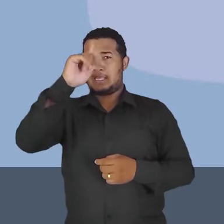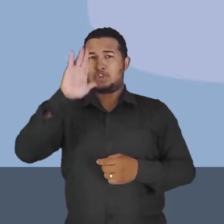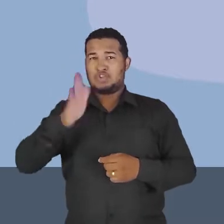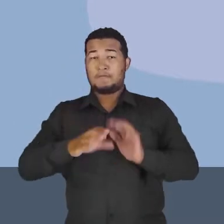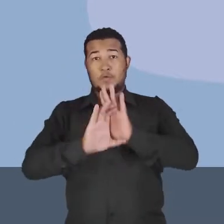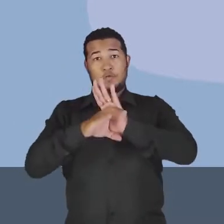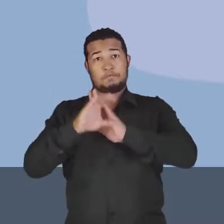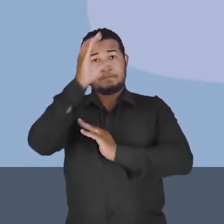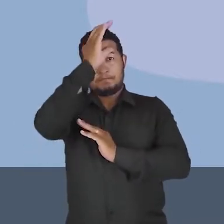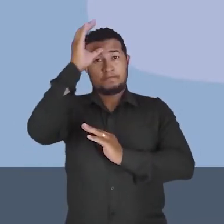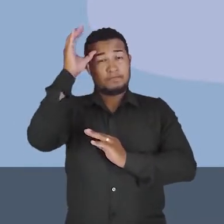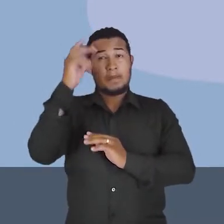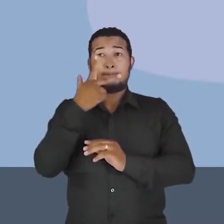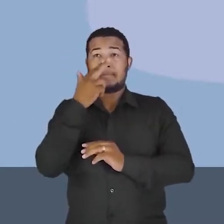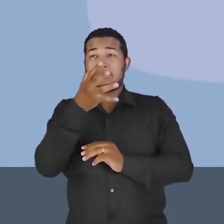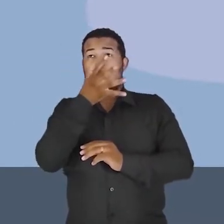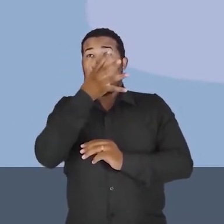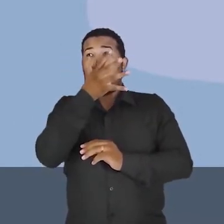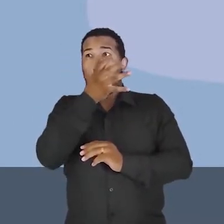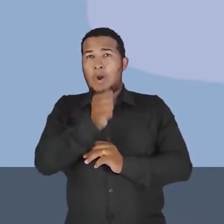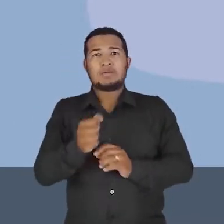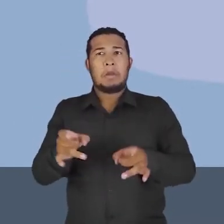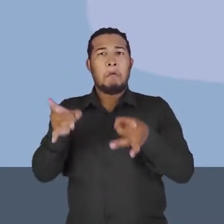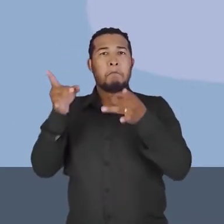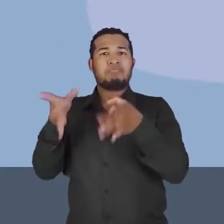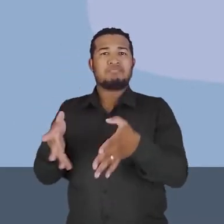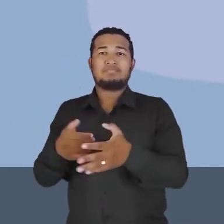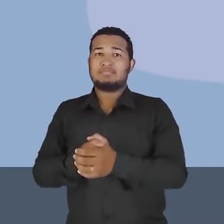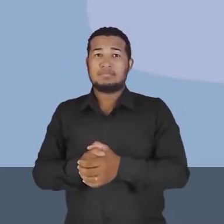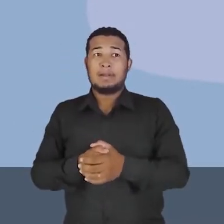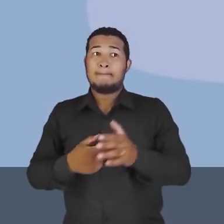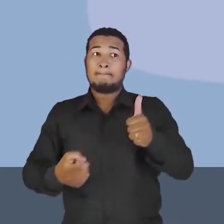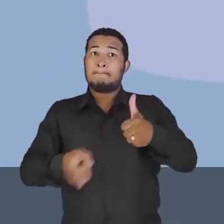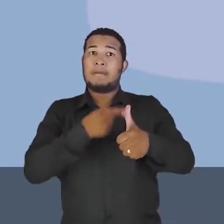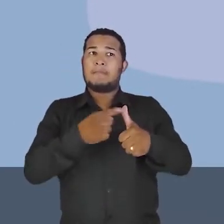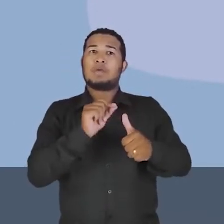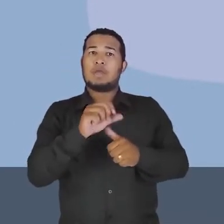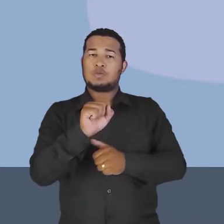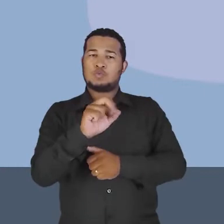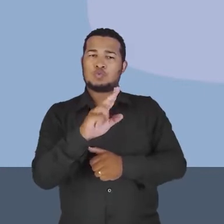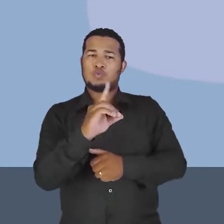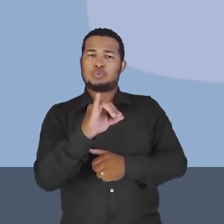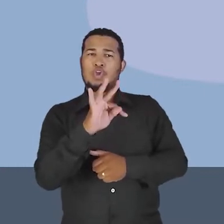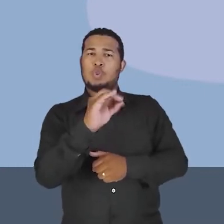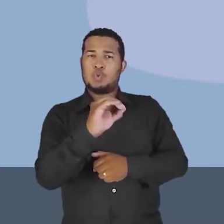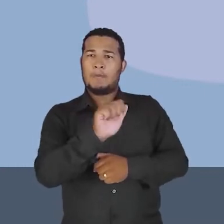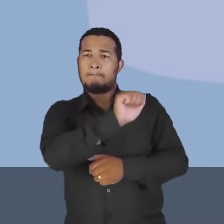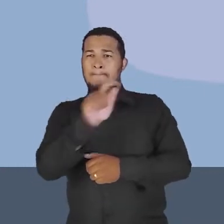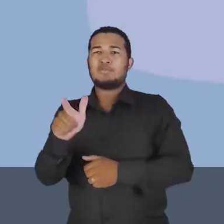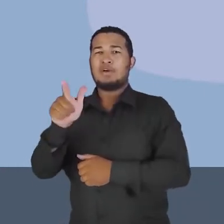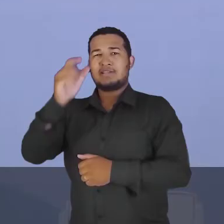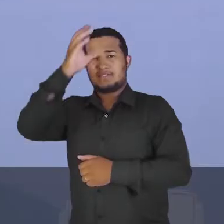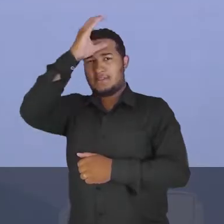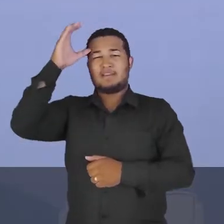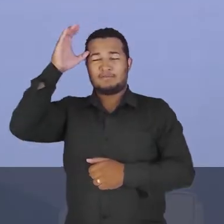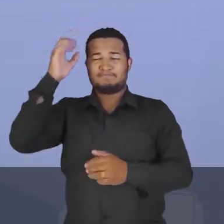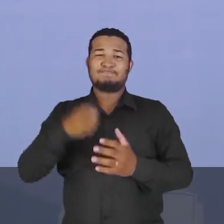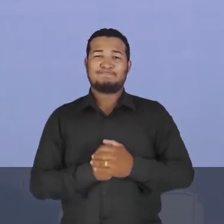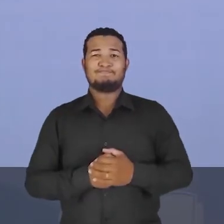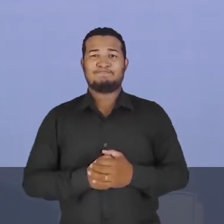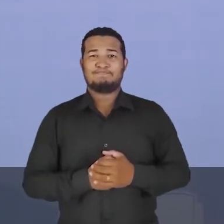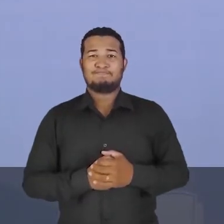cidadão foi quase que completamente deixado de lado. Prevaleceu a noção de súdito ao invés de cidadão. Então, olha só, a